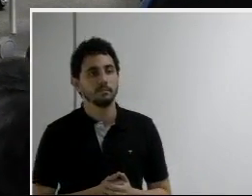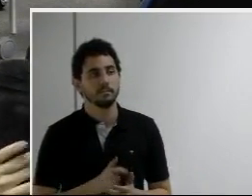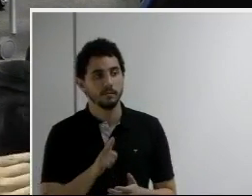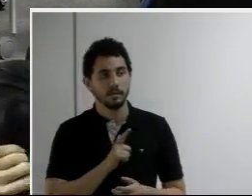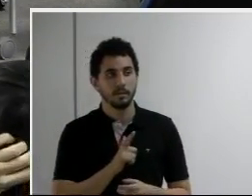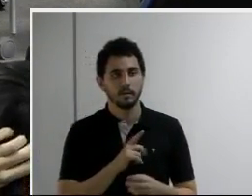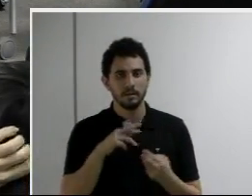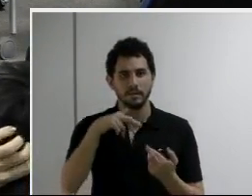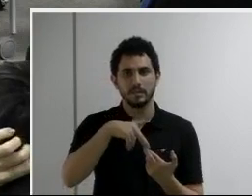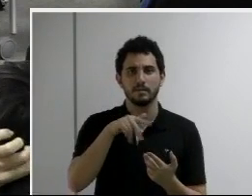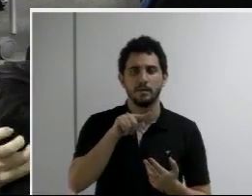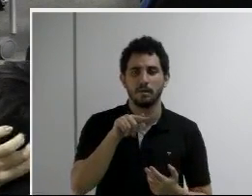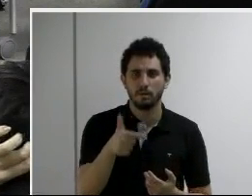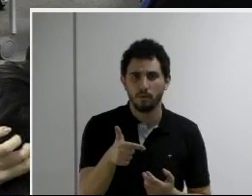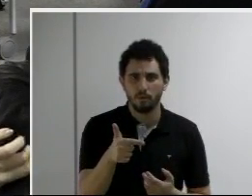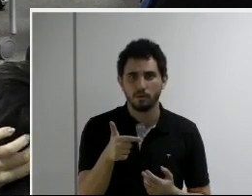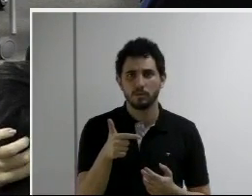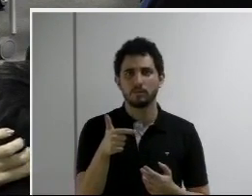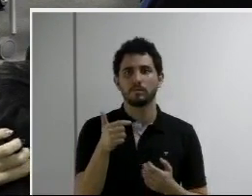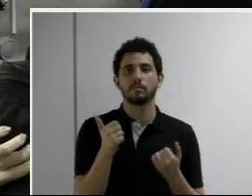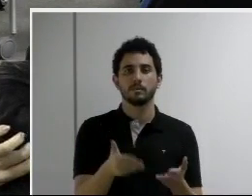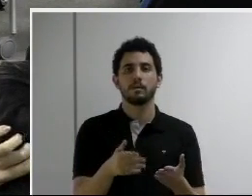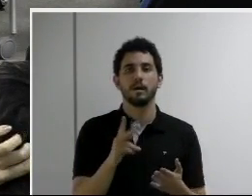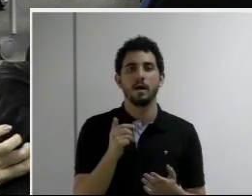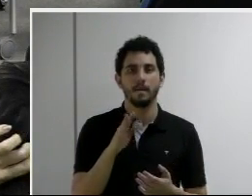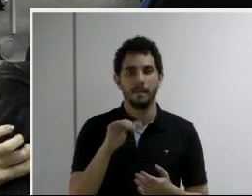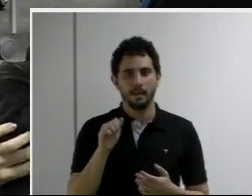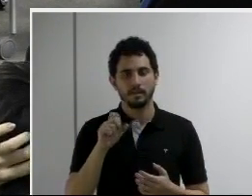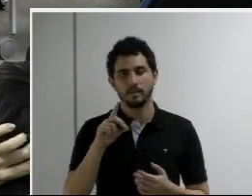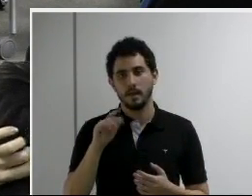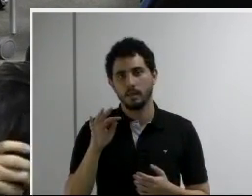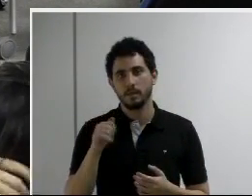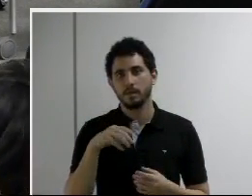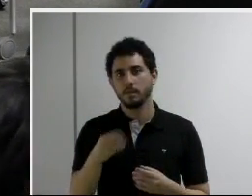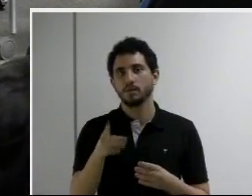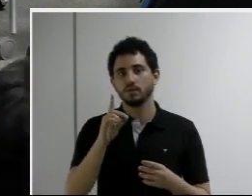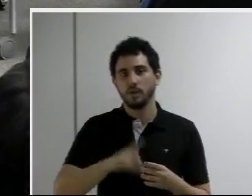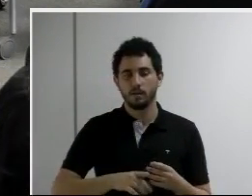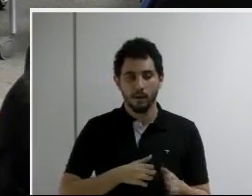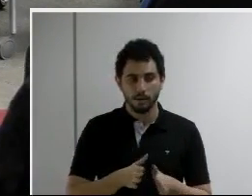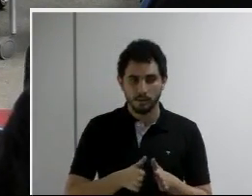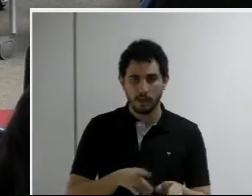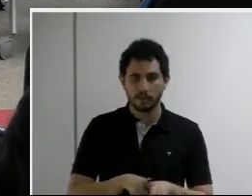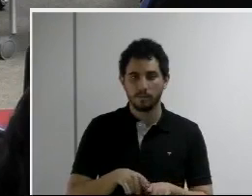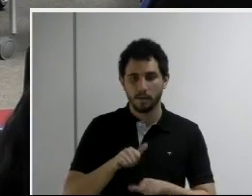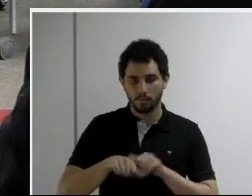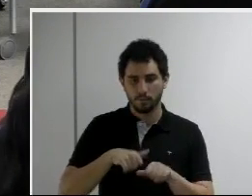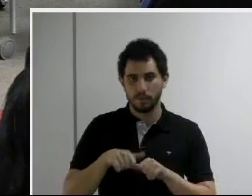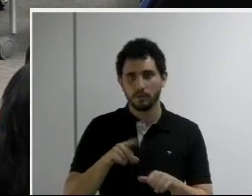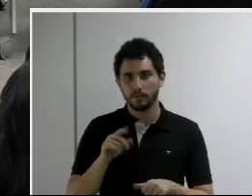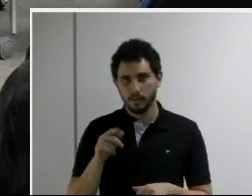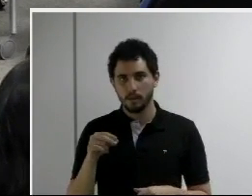inciso 72, que é a concessão do habeas data, que dá o direito ao acesso e à retificação dos dados.